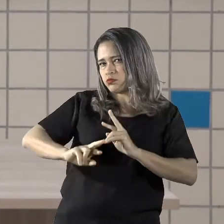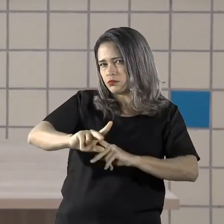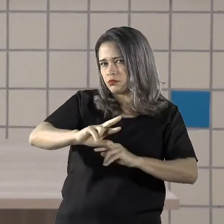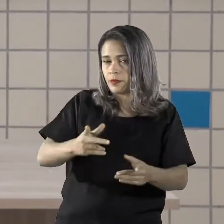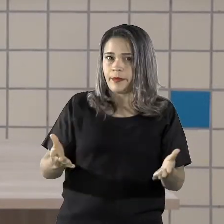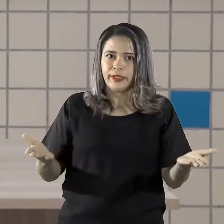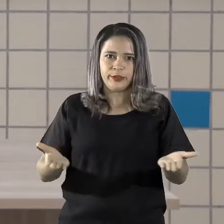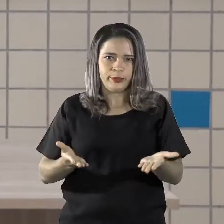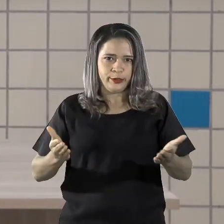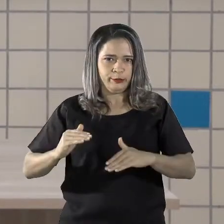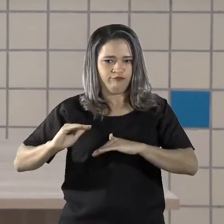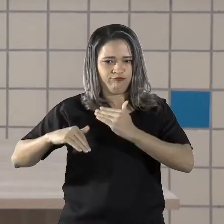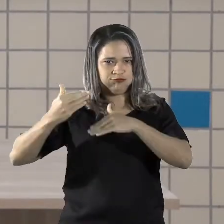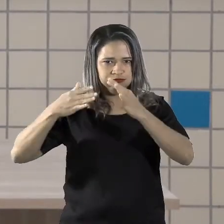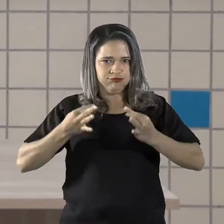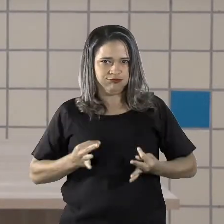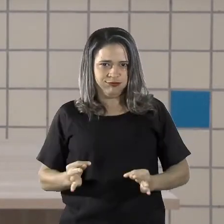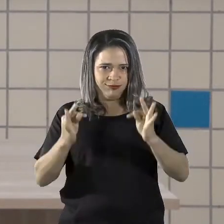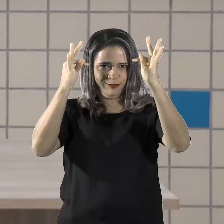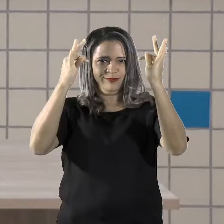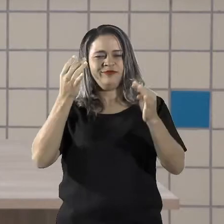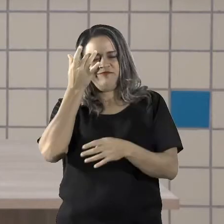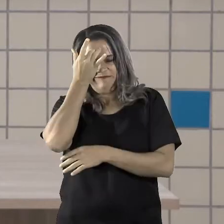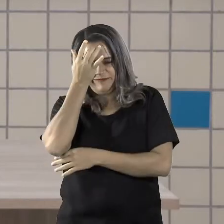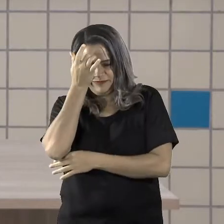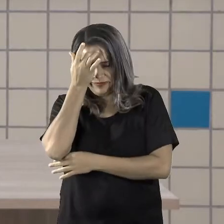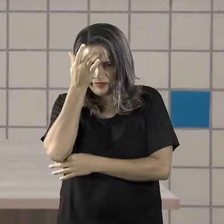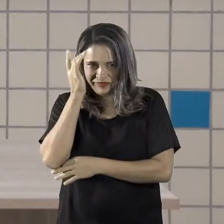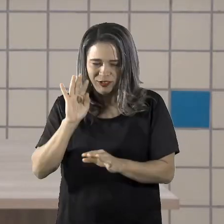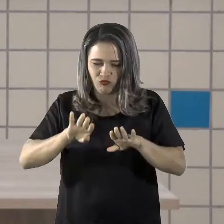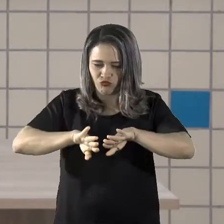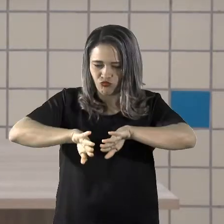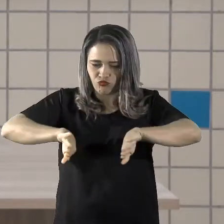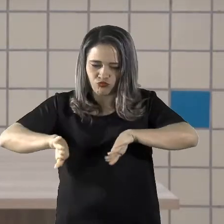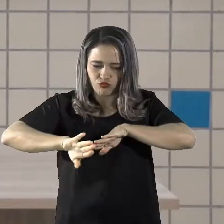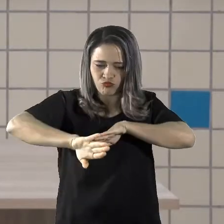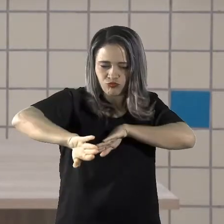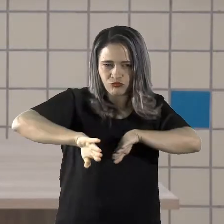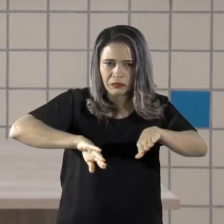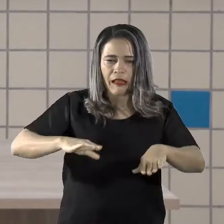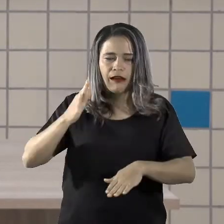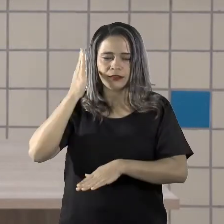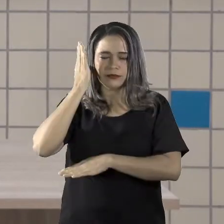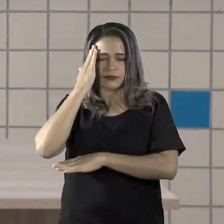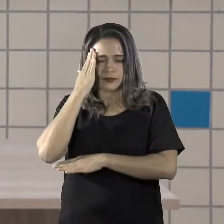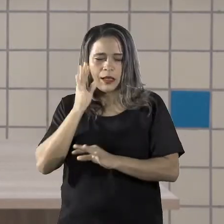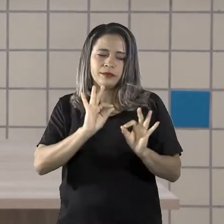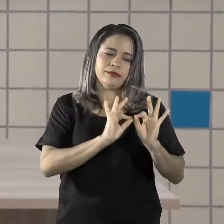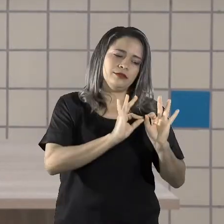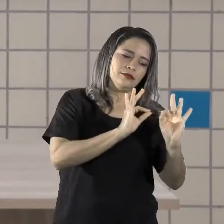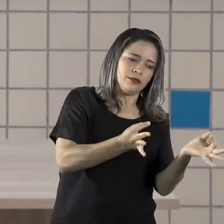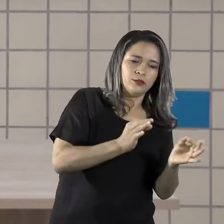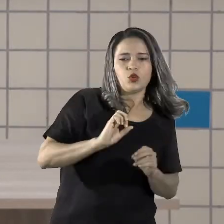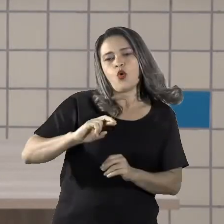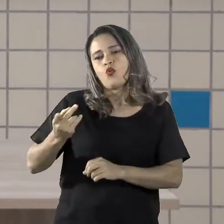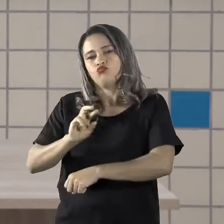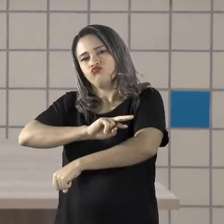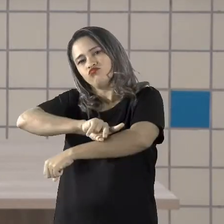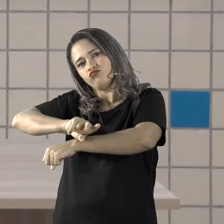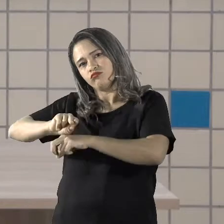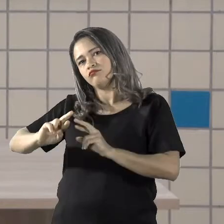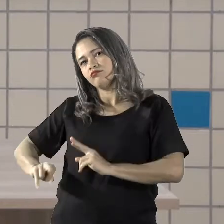avanço tecnológico que a gente tem, ficou bem mais fácil da gente dividir tudo e saber se é simples ou composta.